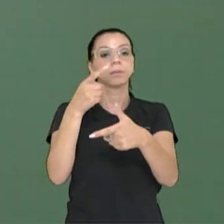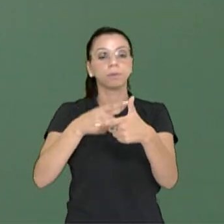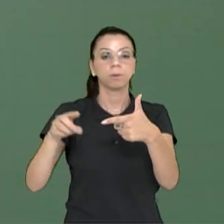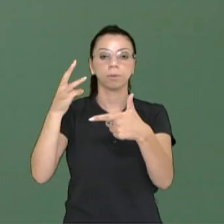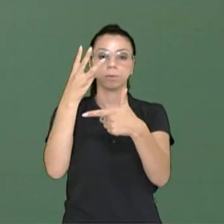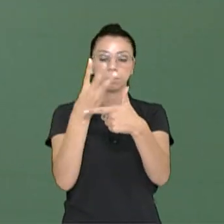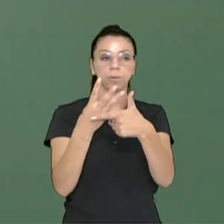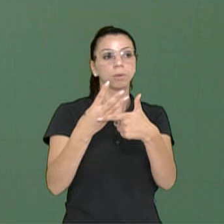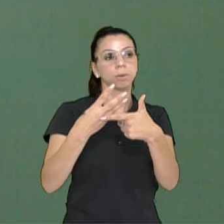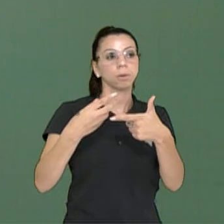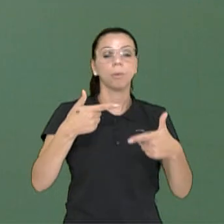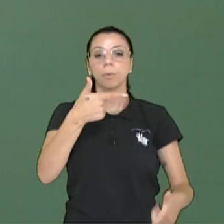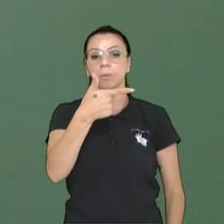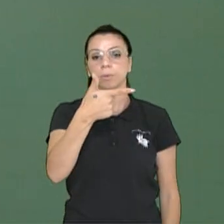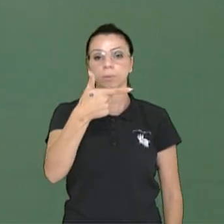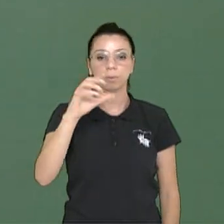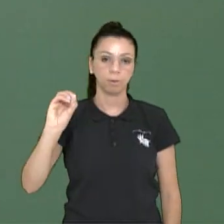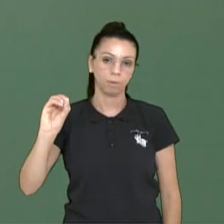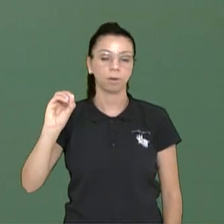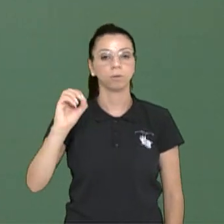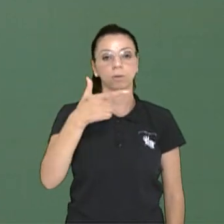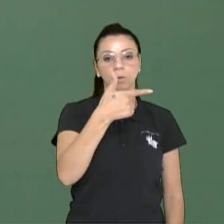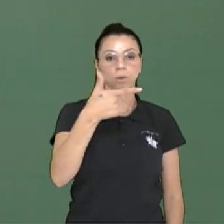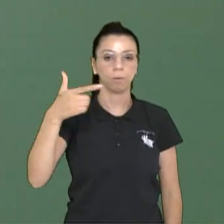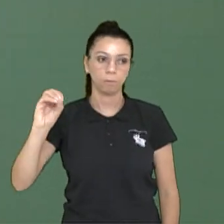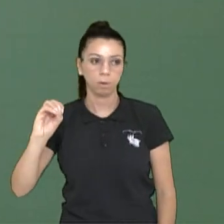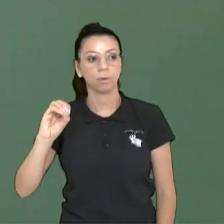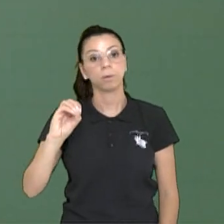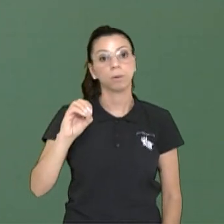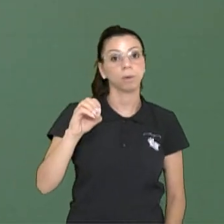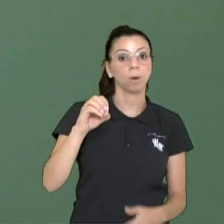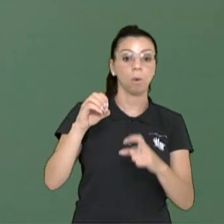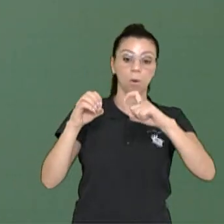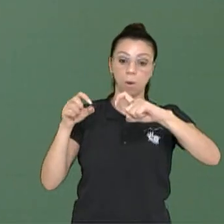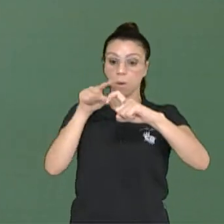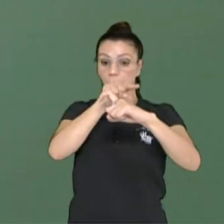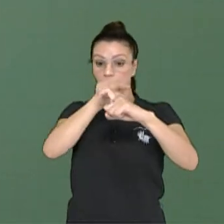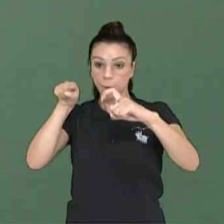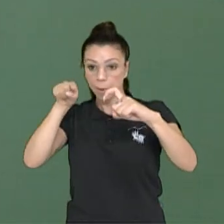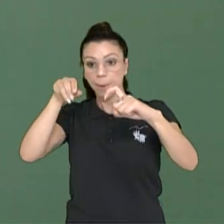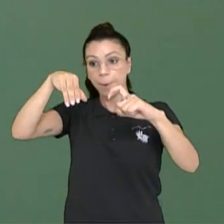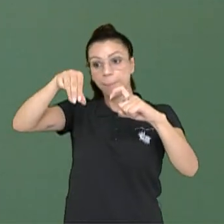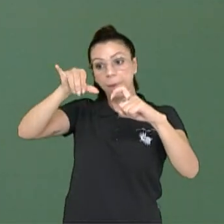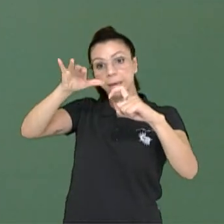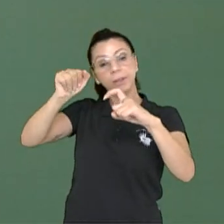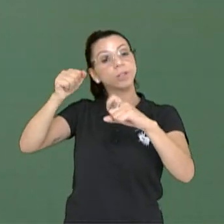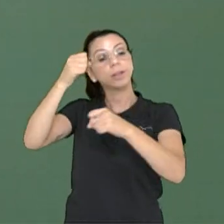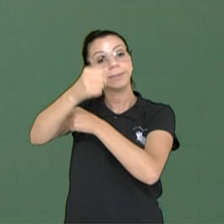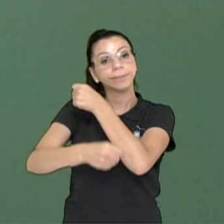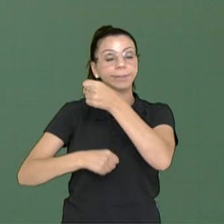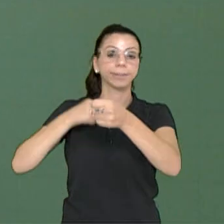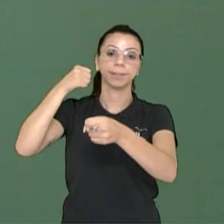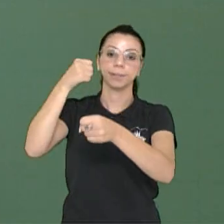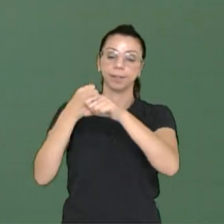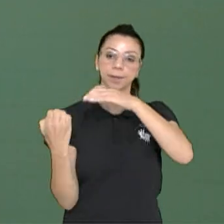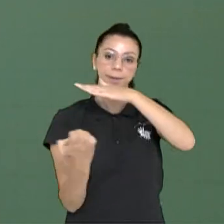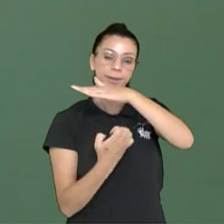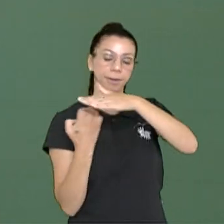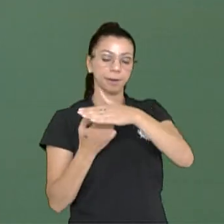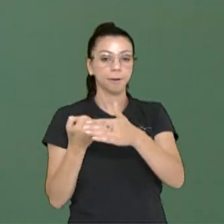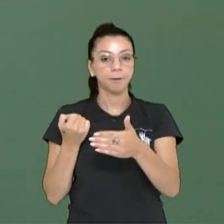de 220. O que é o 220? É a média anual. Então, em média, por ano, essa empresa